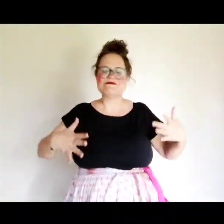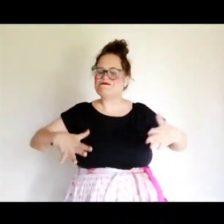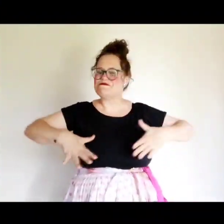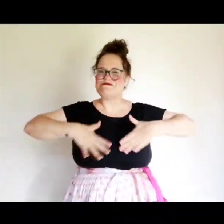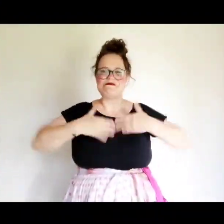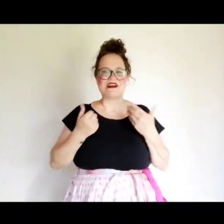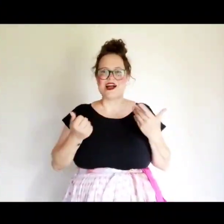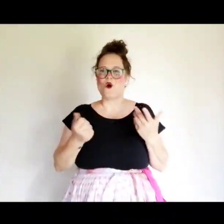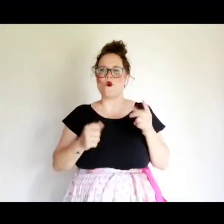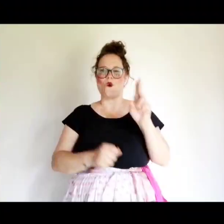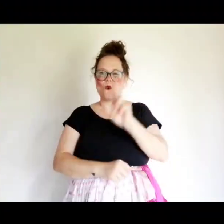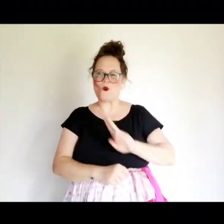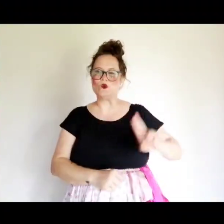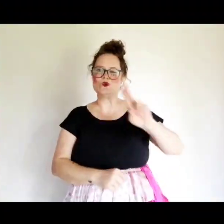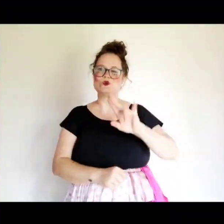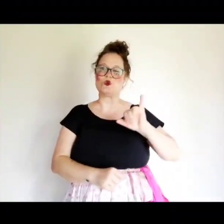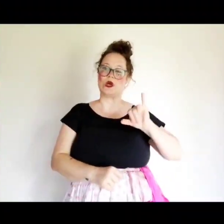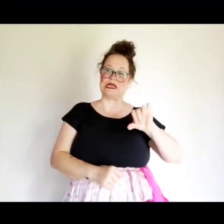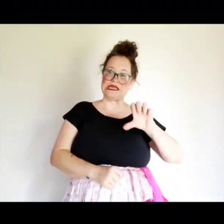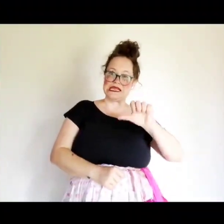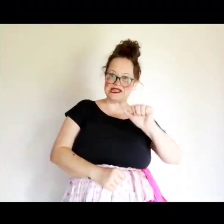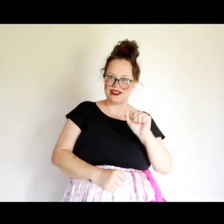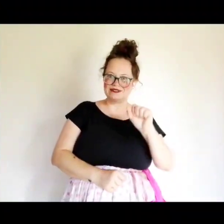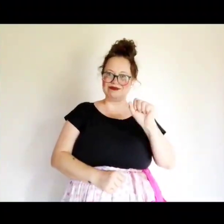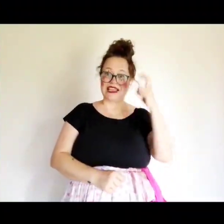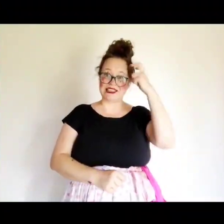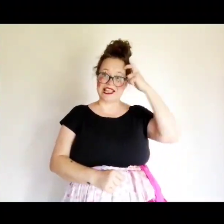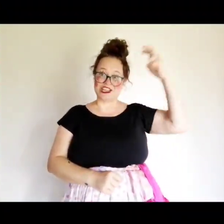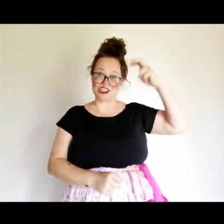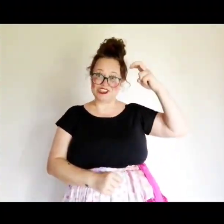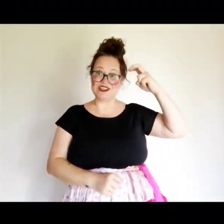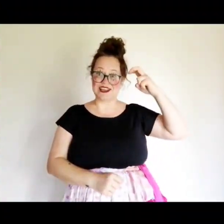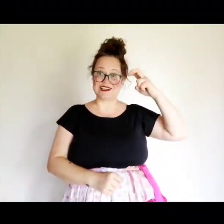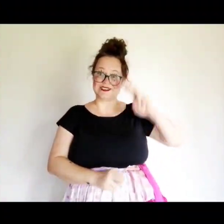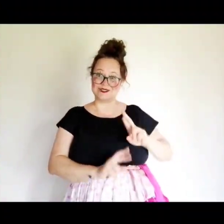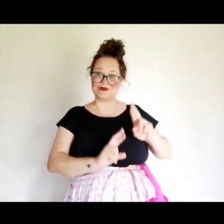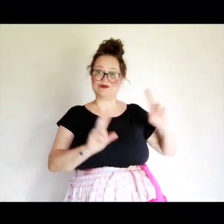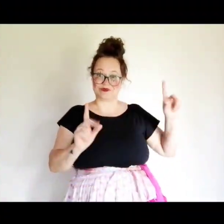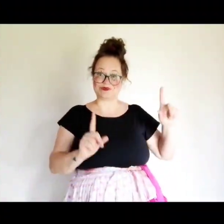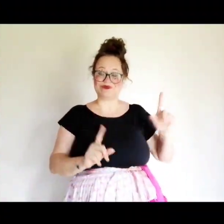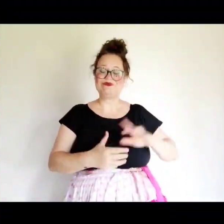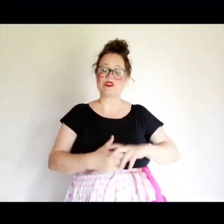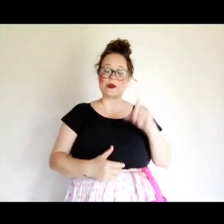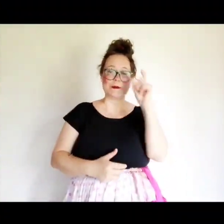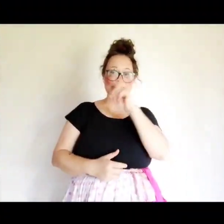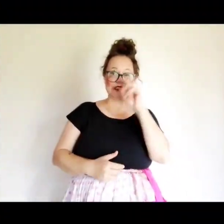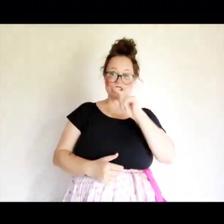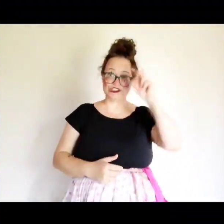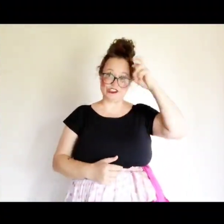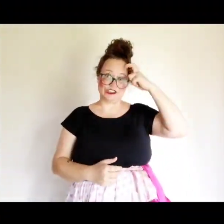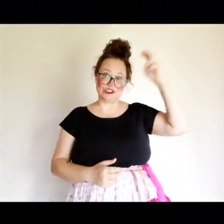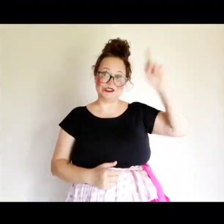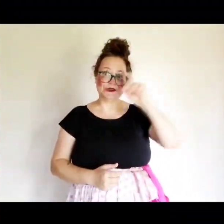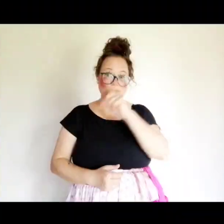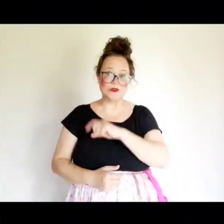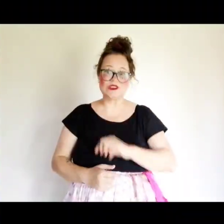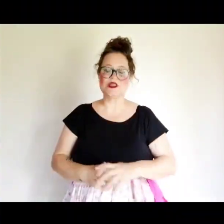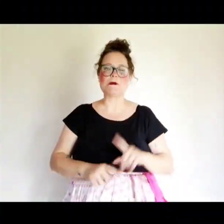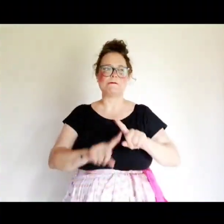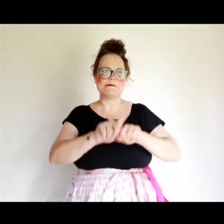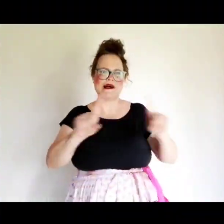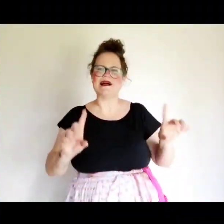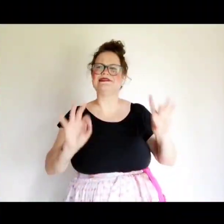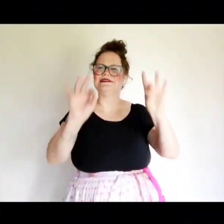encantado. Ela usou também a inteligência artificial para fazer a música, colocou trechos do meu projeto e deu